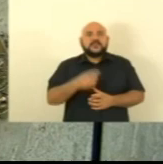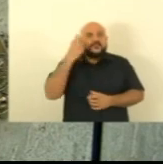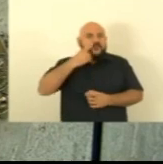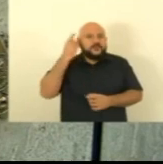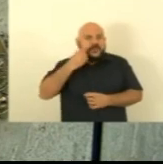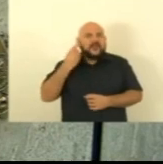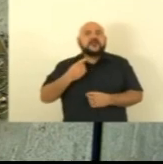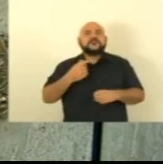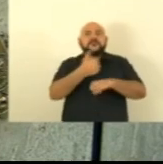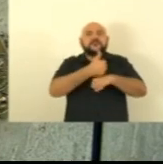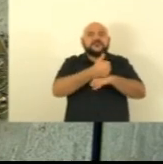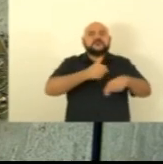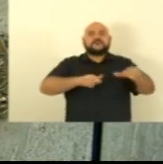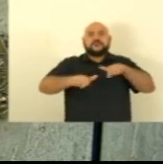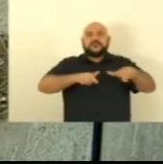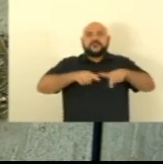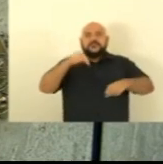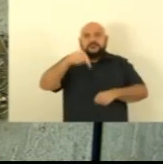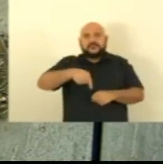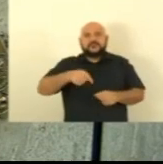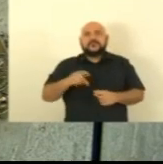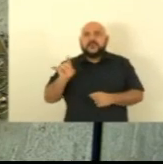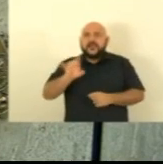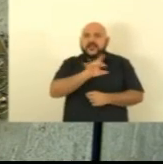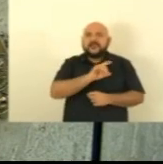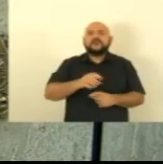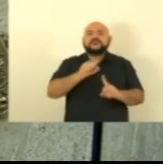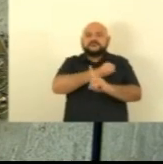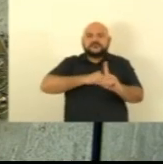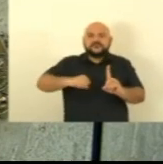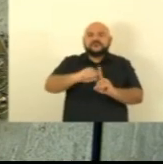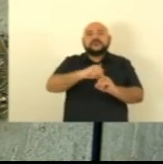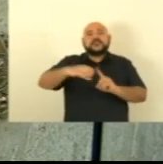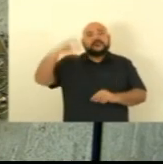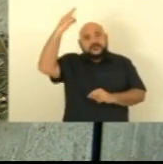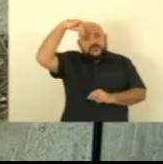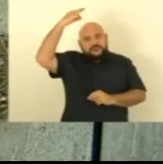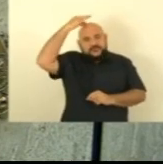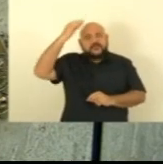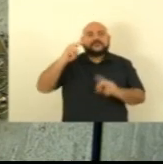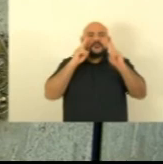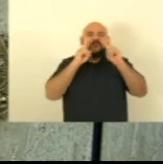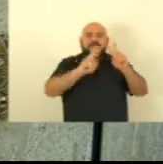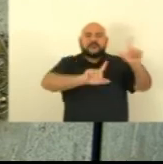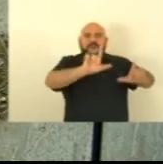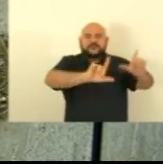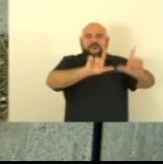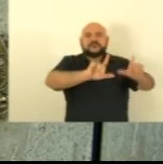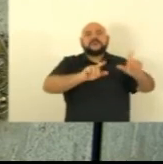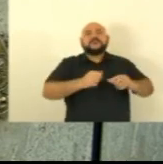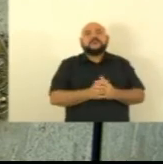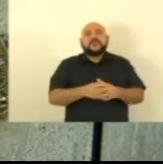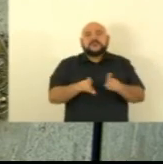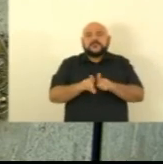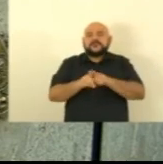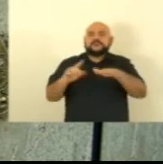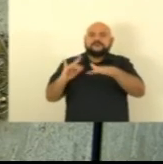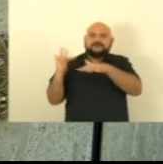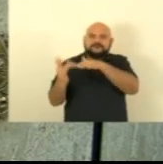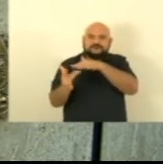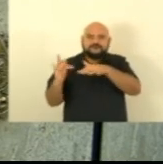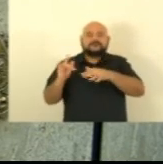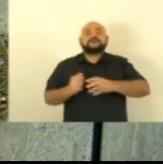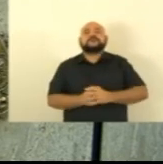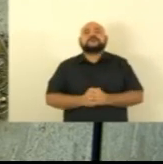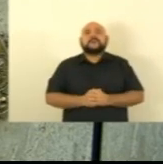servidores da Assembleia Legislativa, toda a sociedade capixaba que nos assiste através da TV Assembleia e redes sociais.